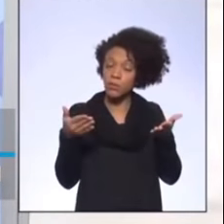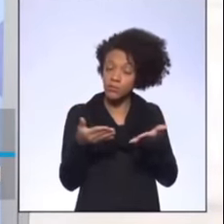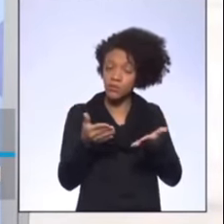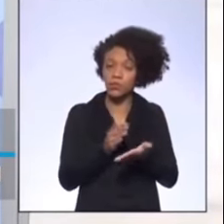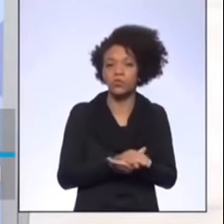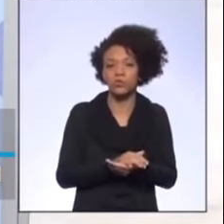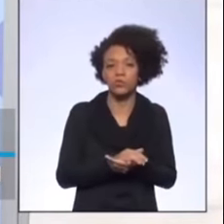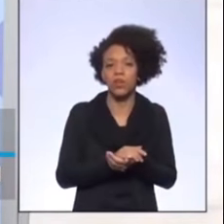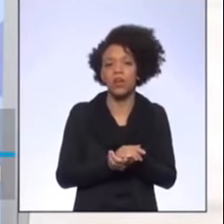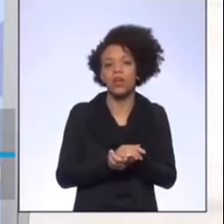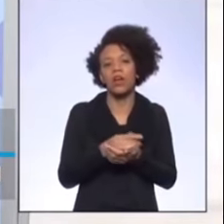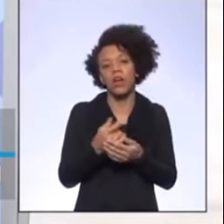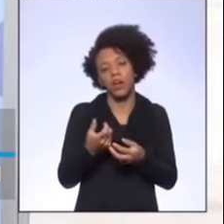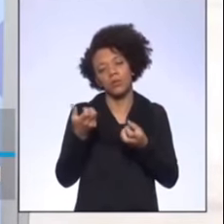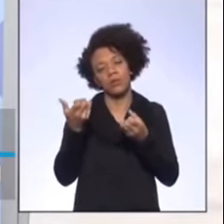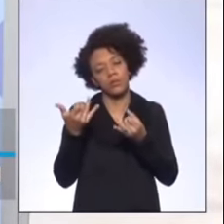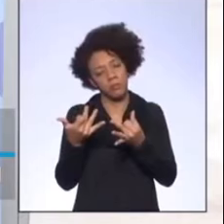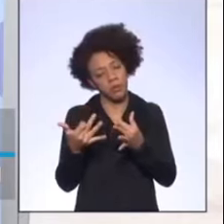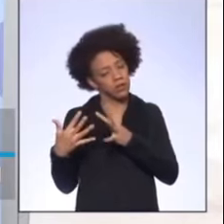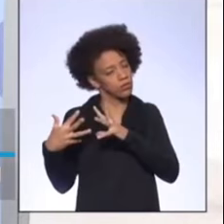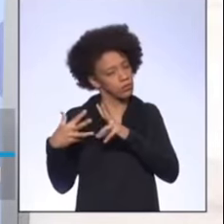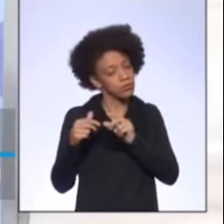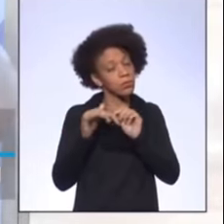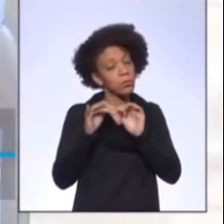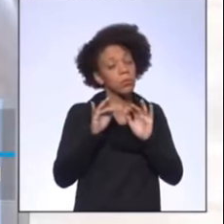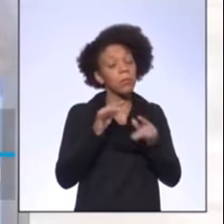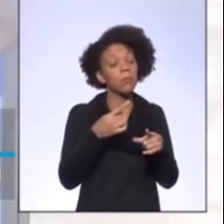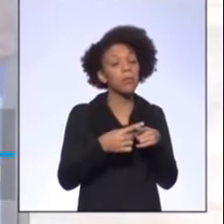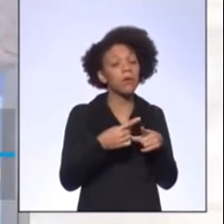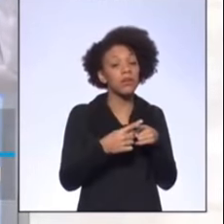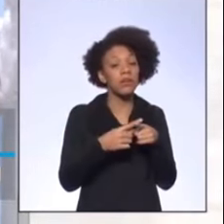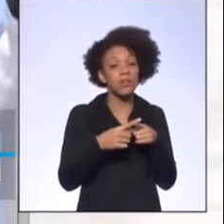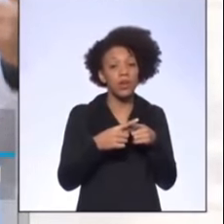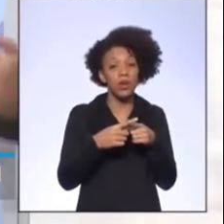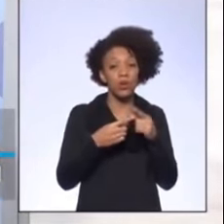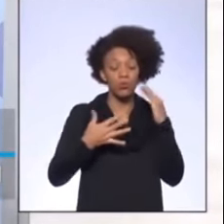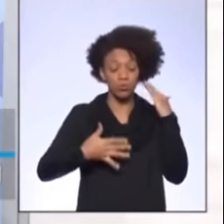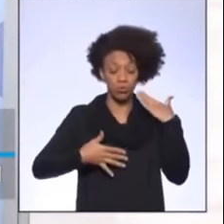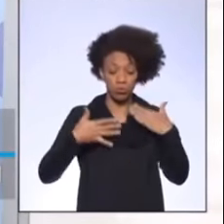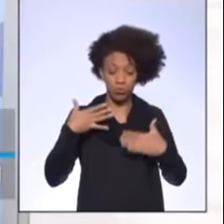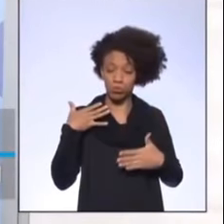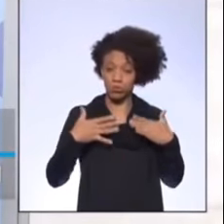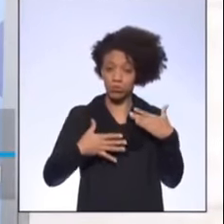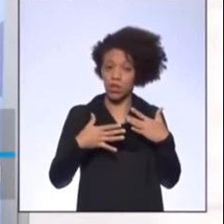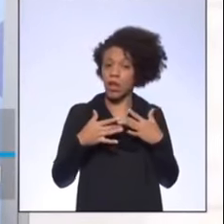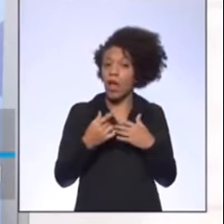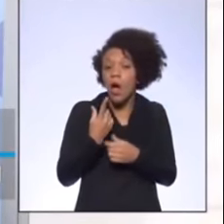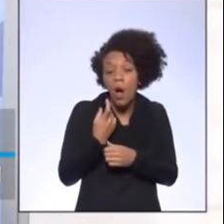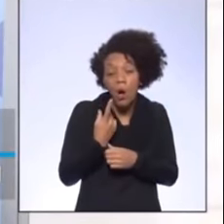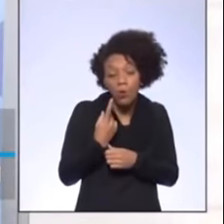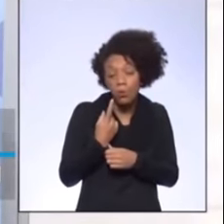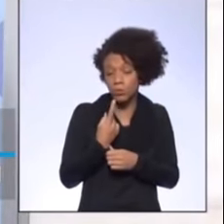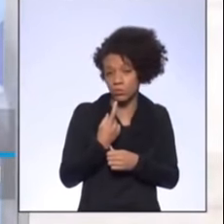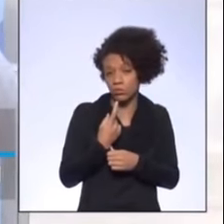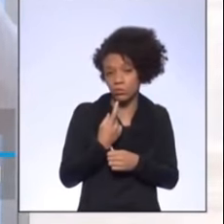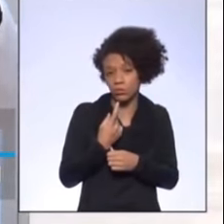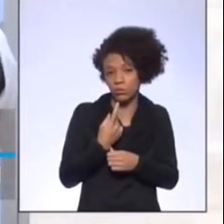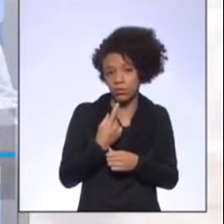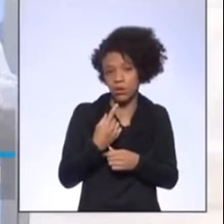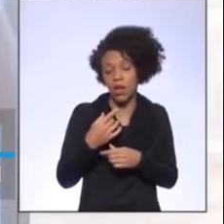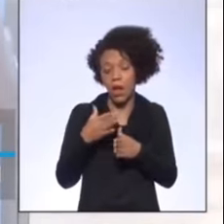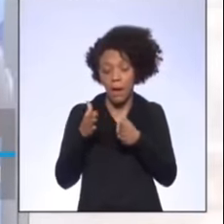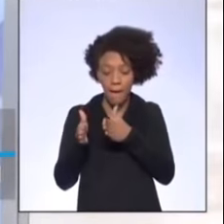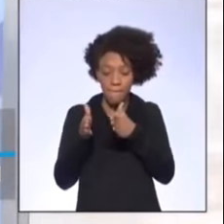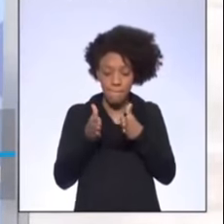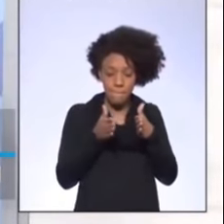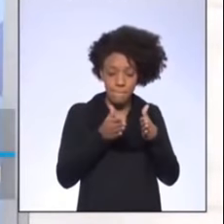falei um pouquinho de outras coisas, porque o nosso organismo, ele é um só. A gente separa